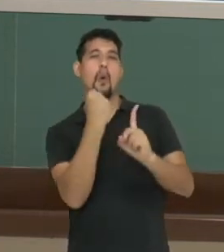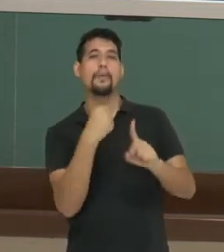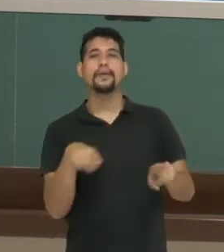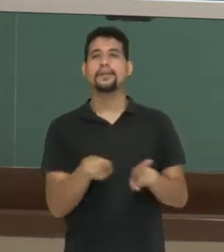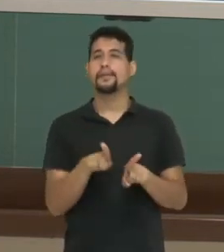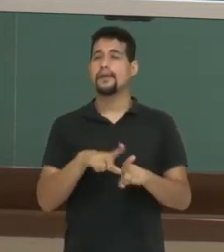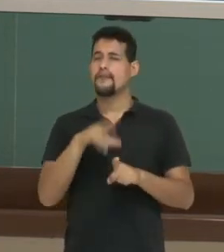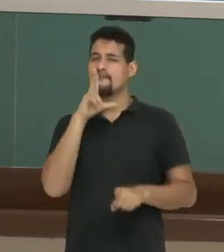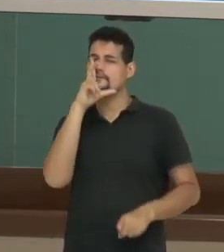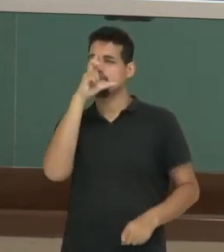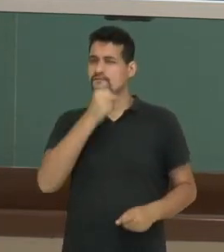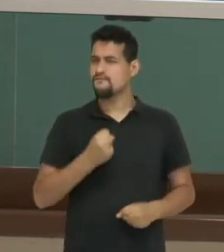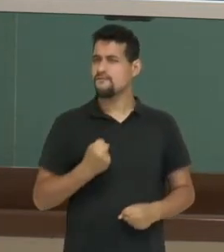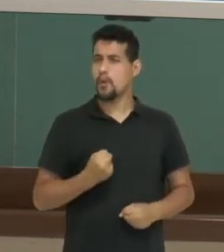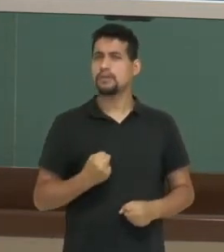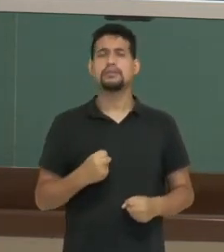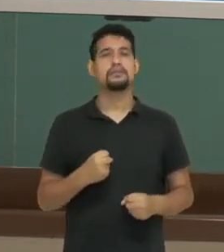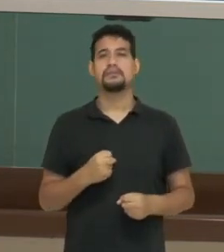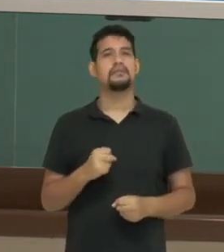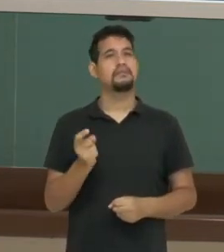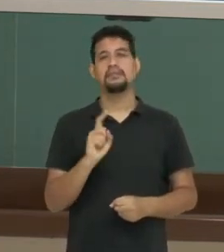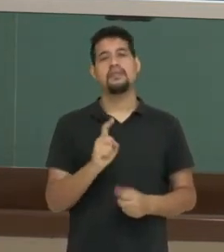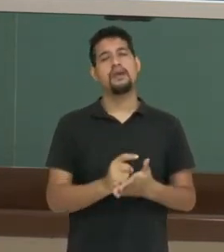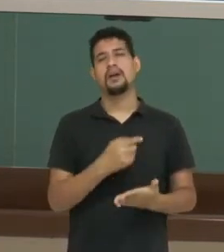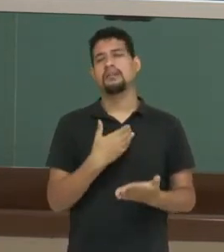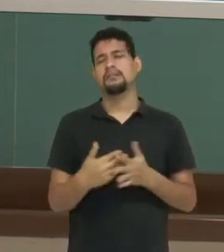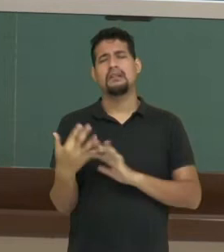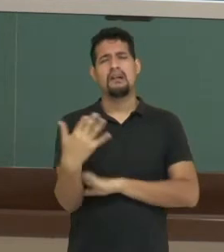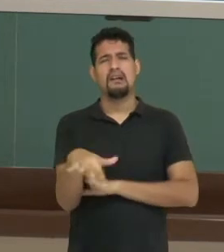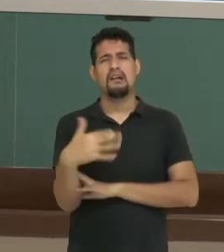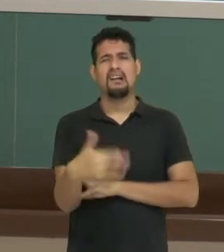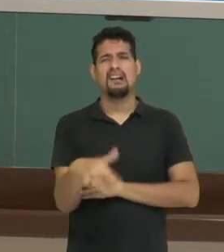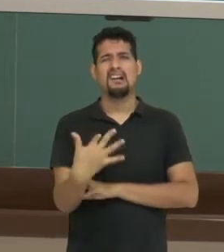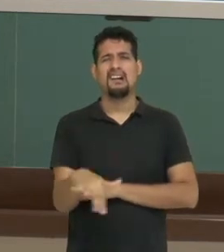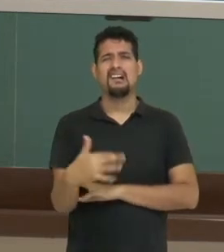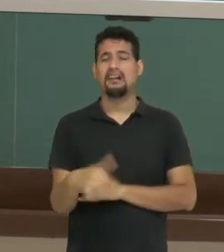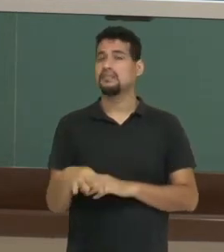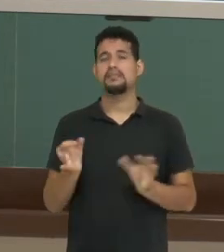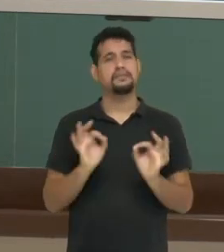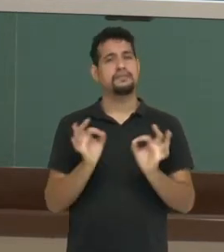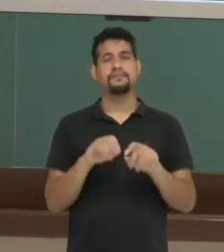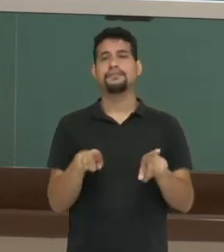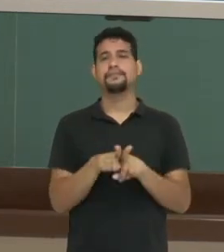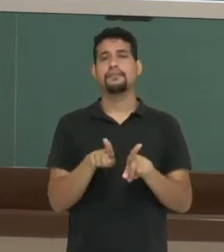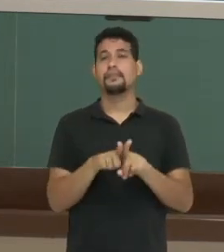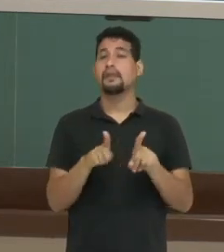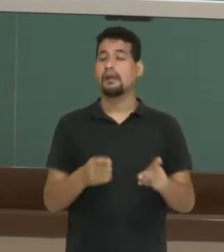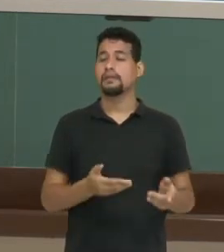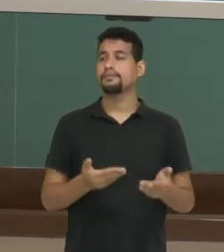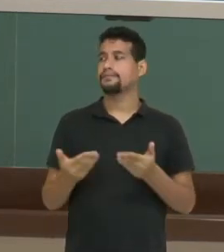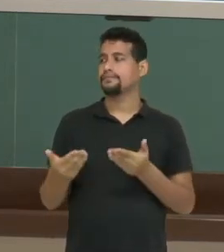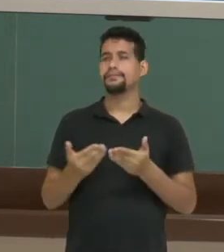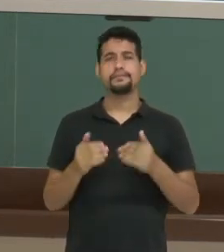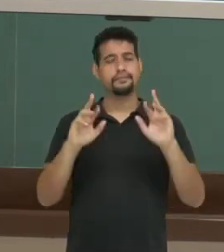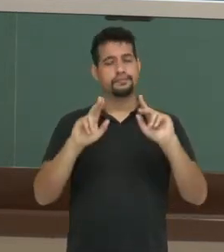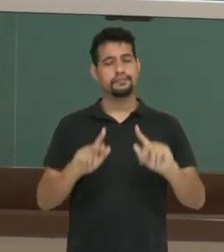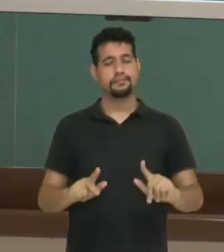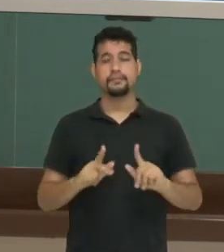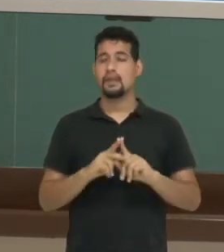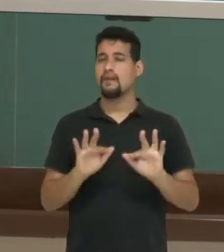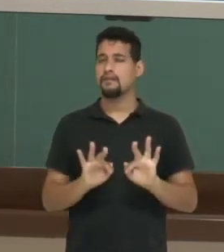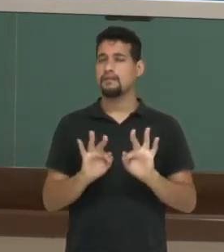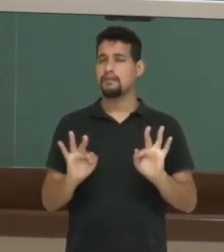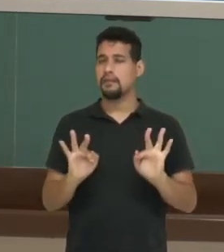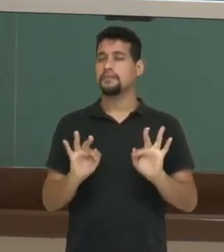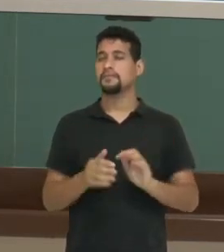mais forte, por sua vez, não vai lesioná-lo, não vai atingir, então, as partes mais sensíveis do